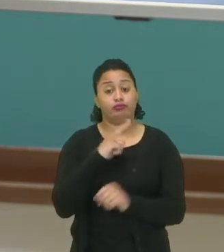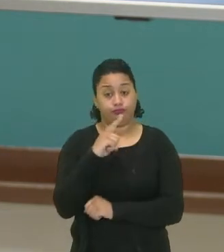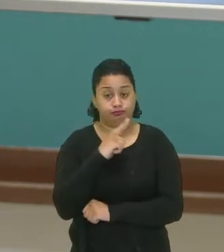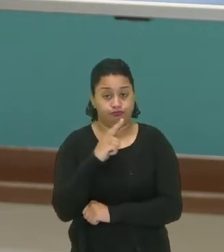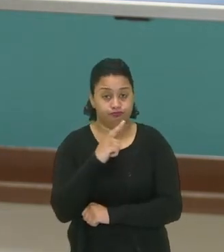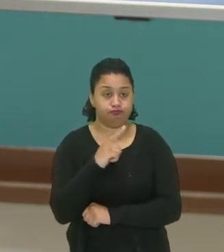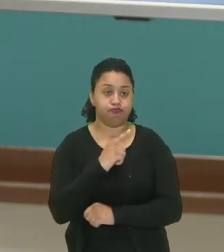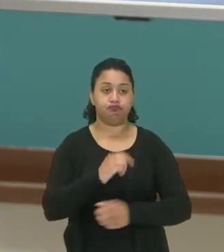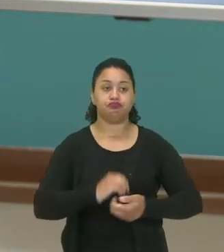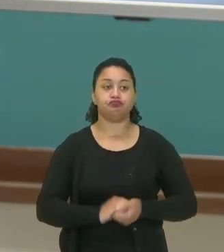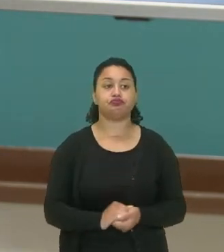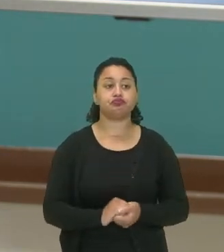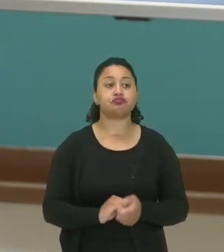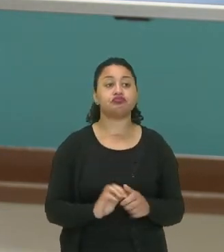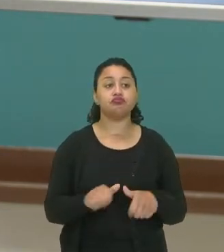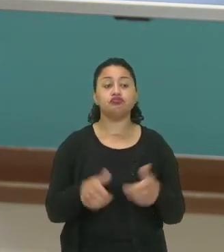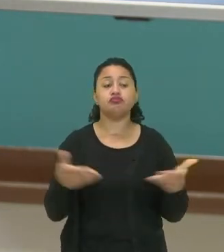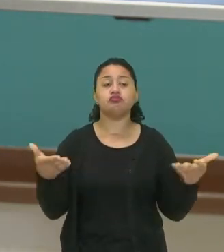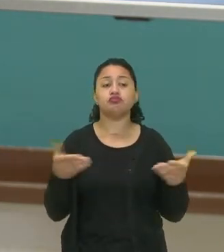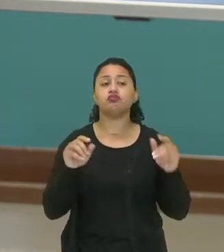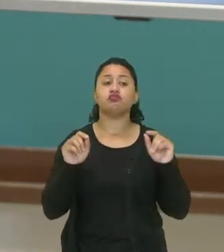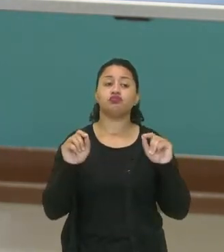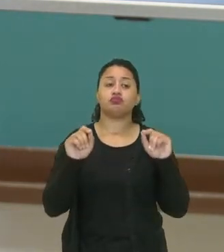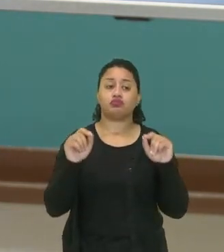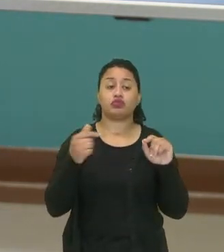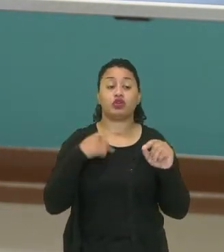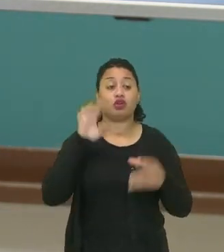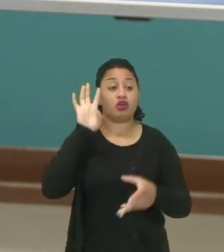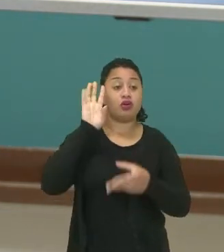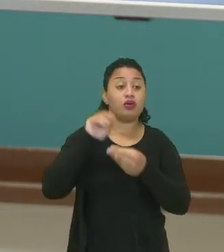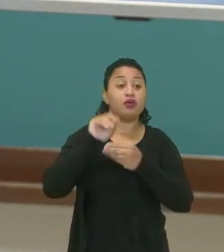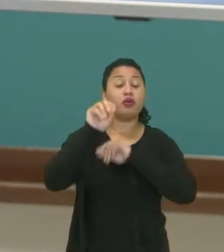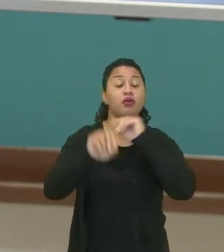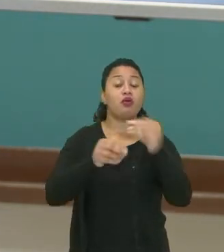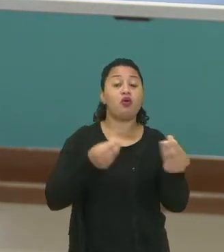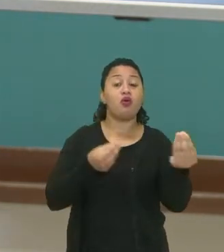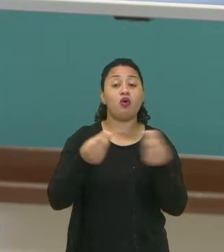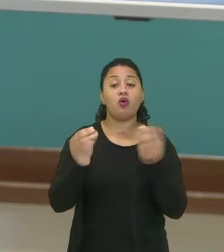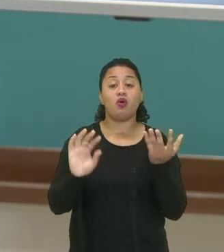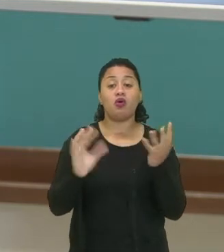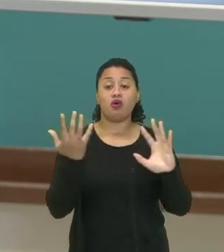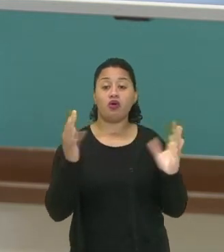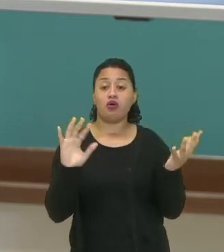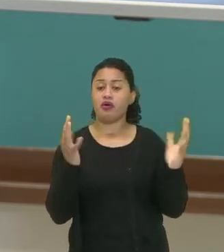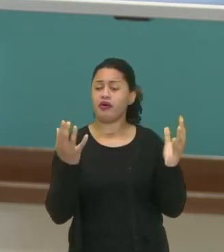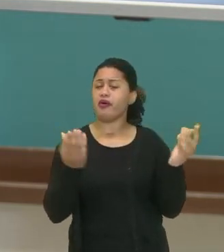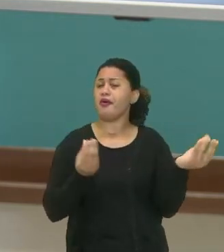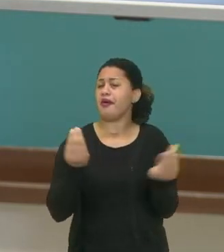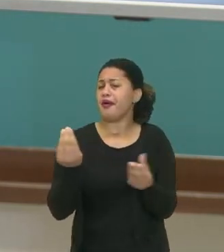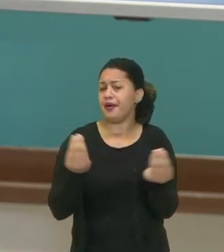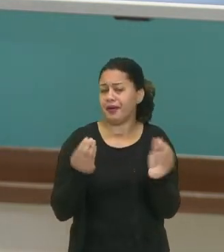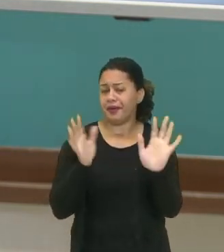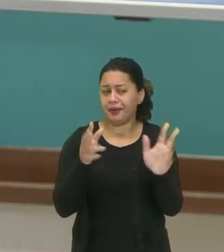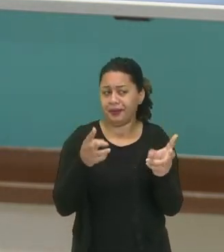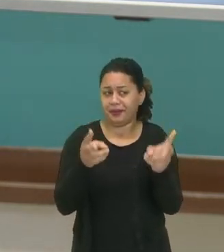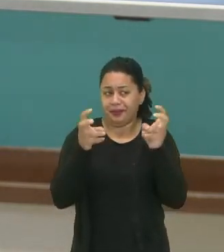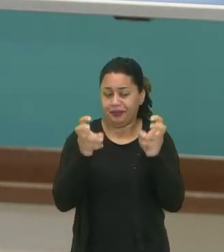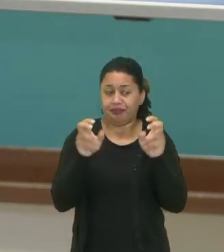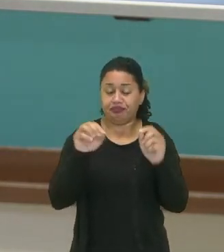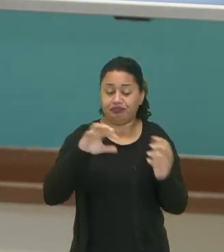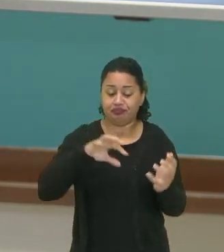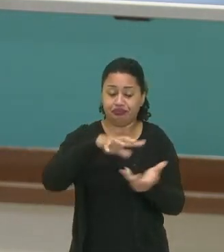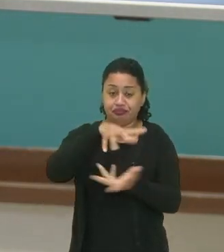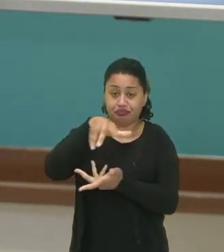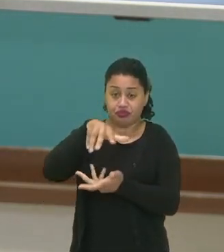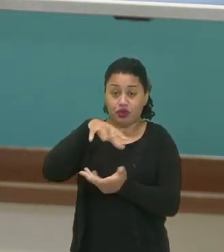ok? Muito bem. Agora vamos entender o seguinte, como é que os climas se formam, Repare, a Terra, por ser um